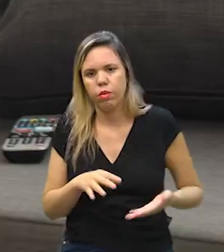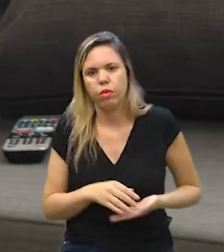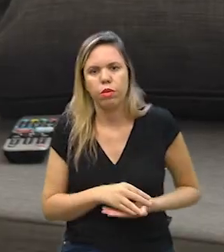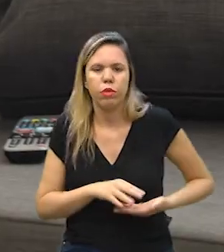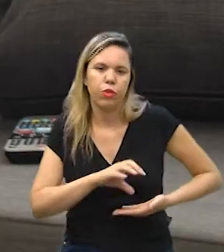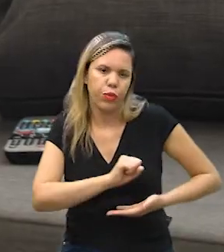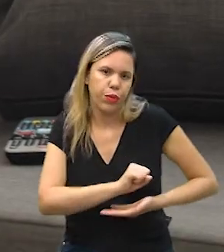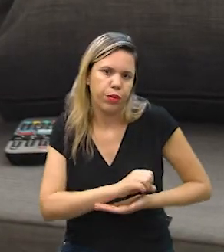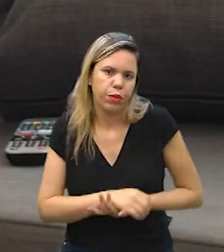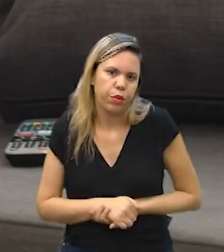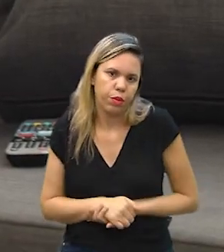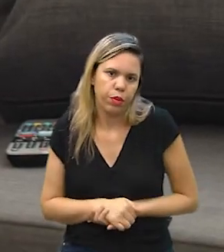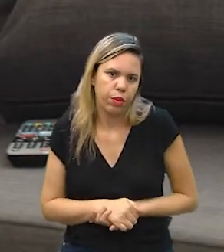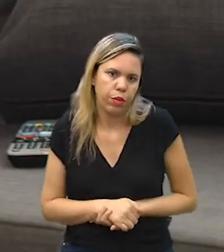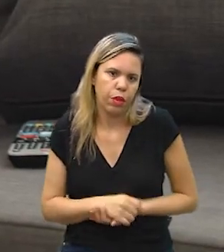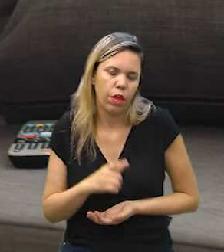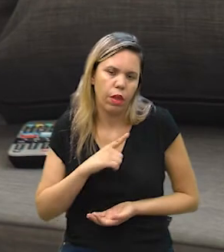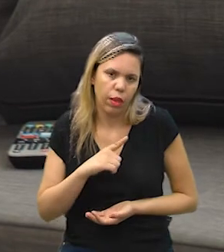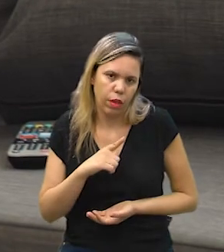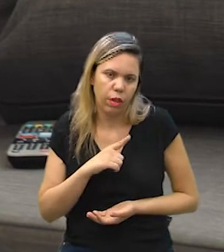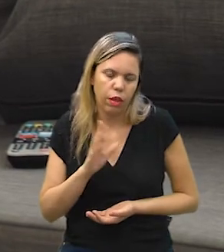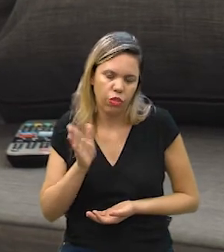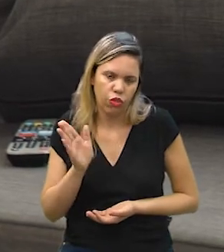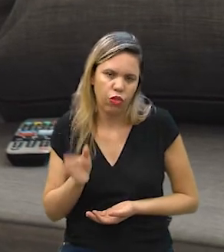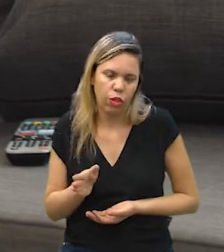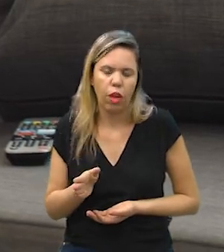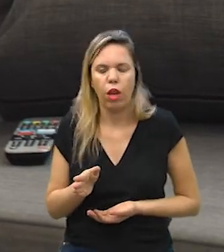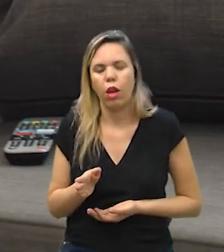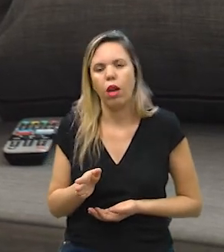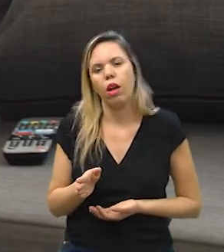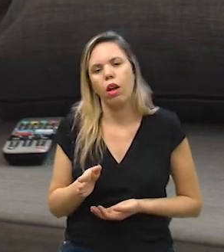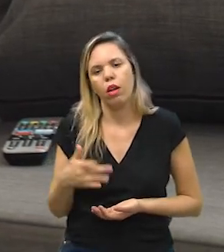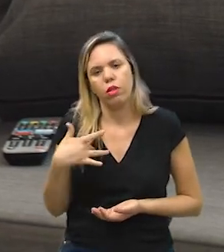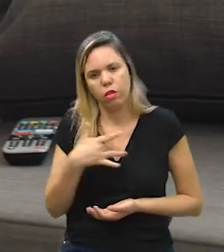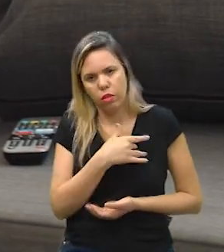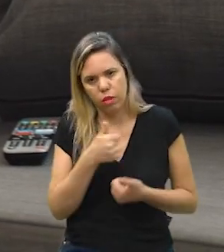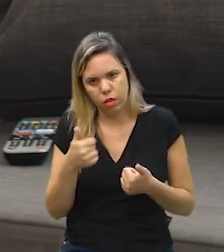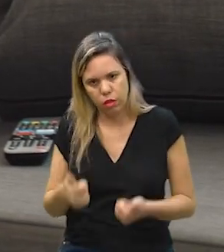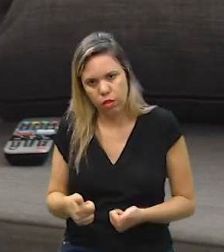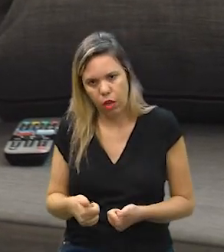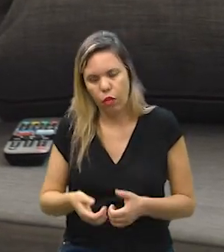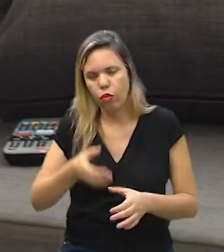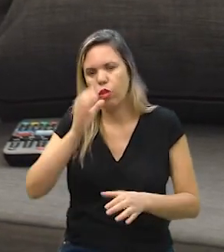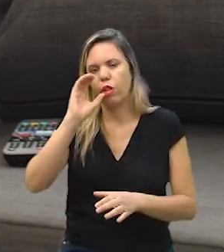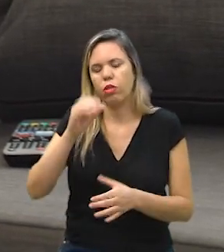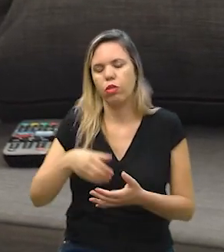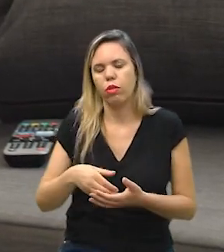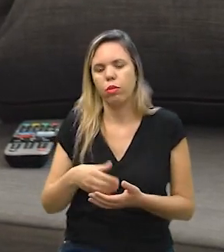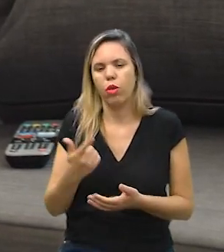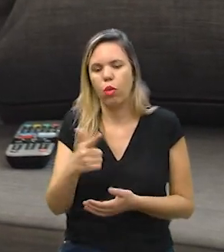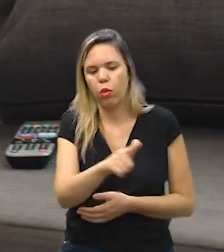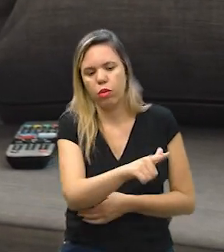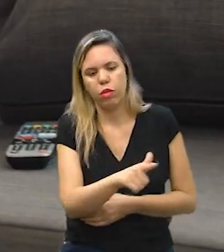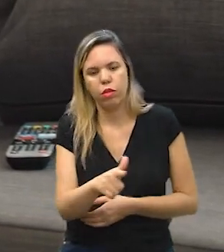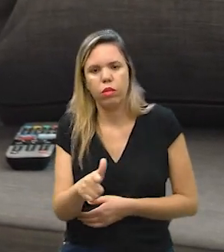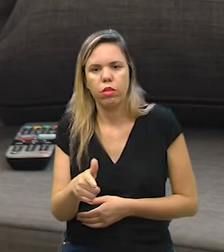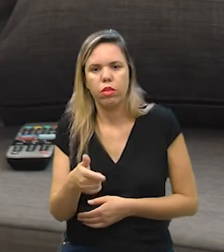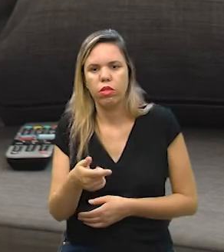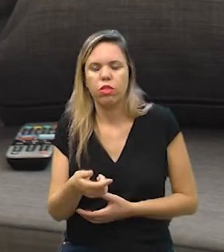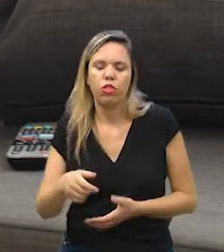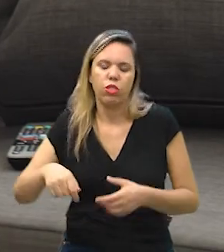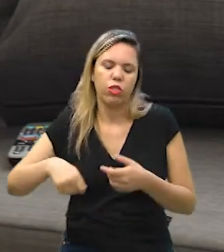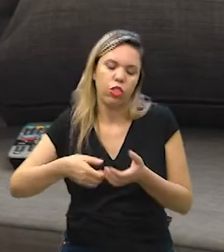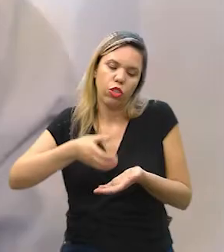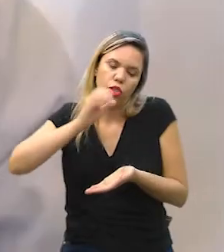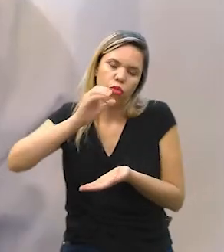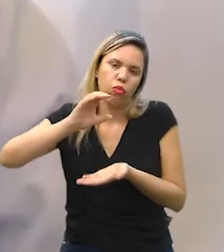amamentam têm uma microbiota muito mais saudável do que, por exemplo, crianças que recebem fórmulas muito